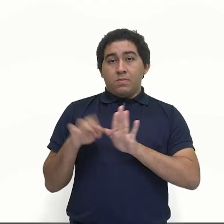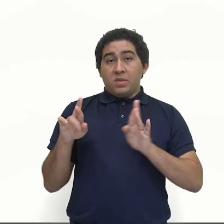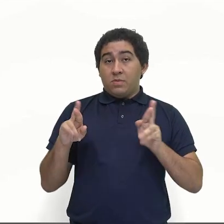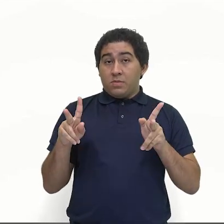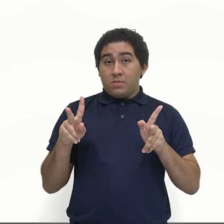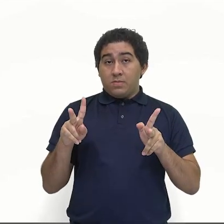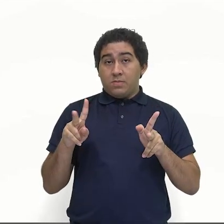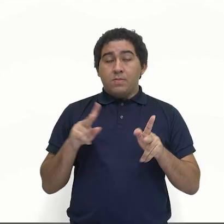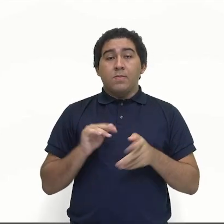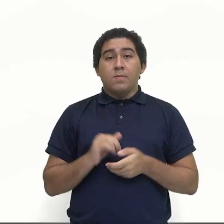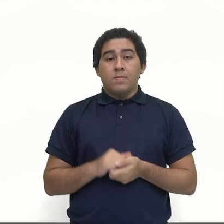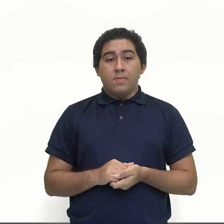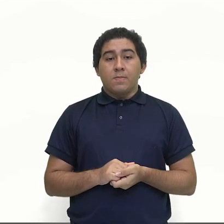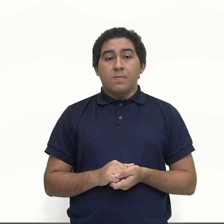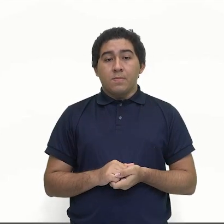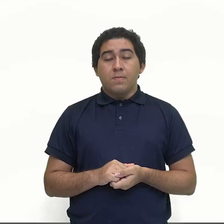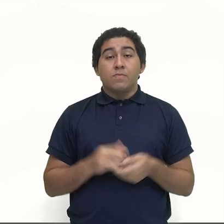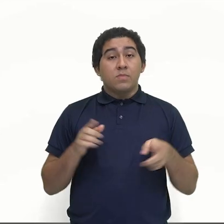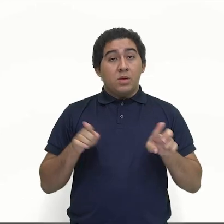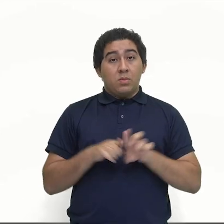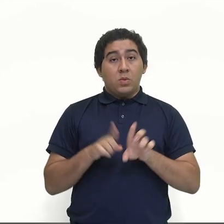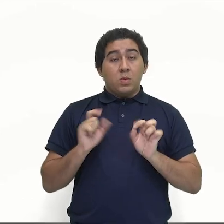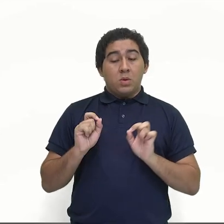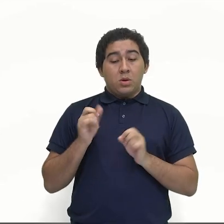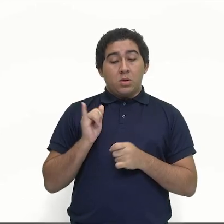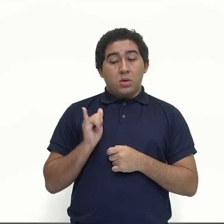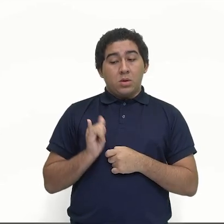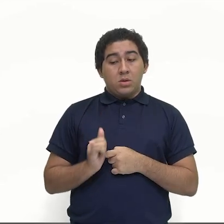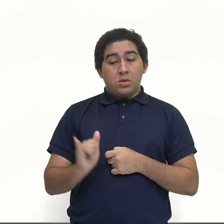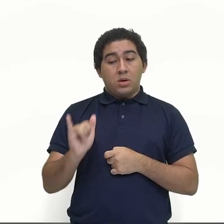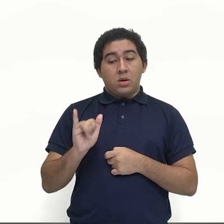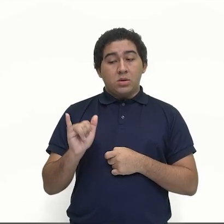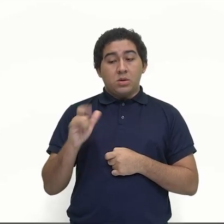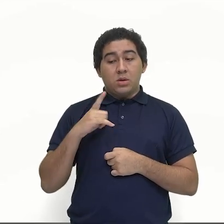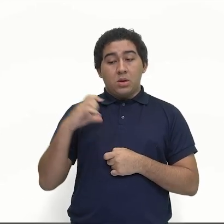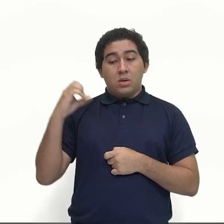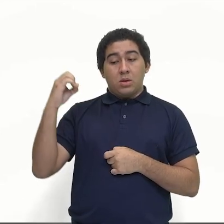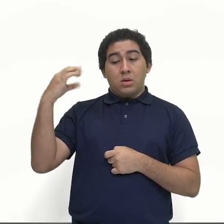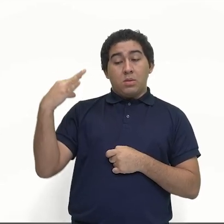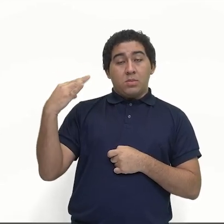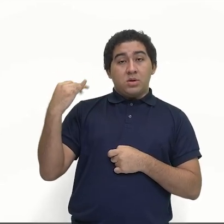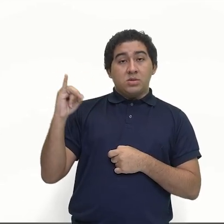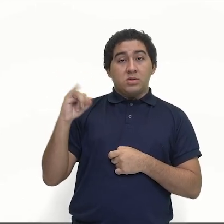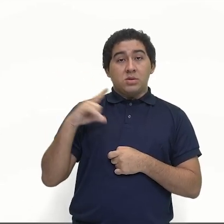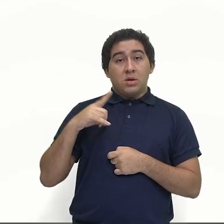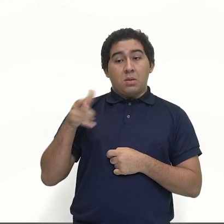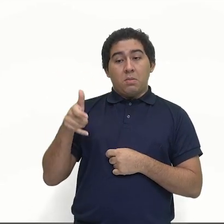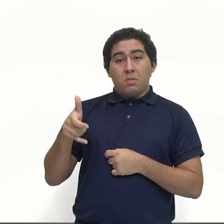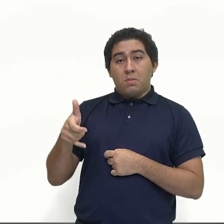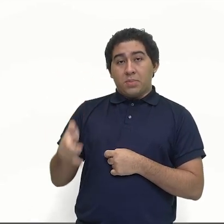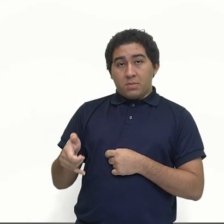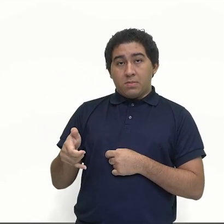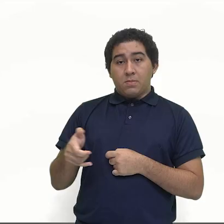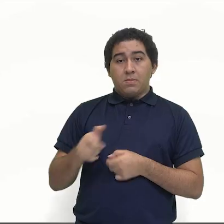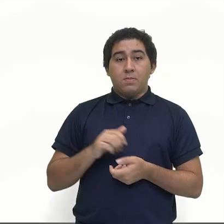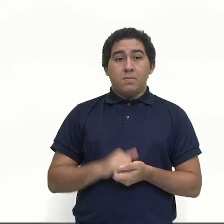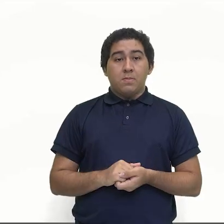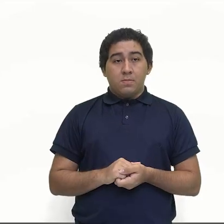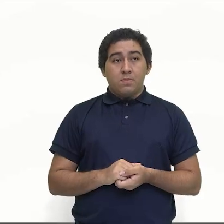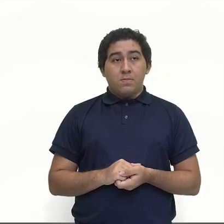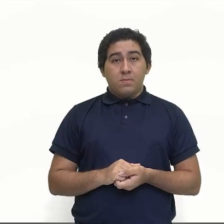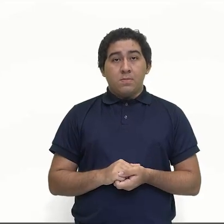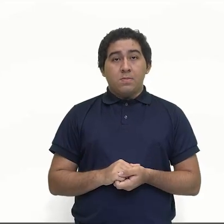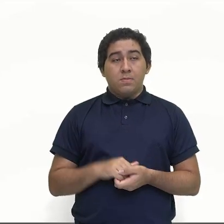de potencial, aí envia corrente para a lâmpada quando o botão é pressionado. Aí você